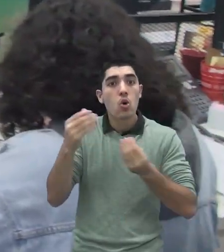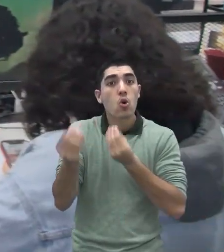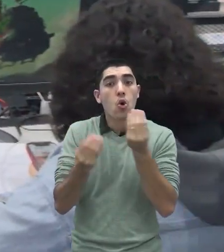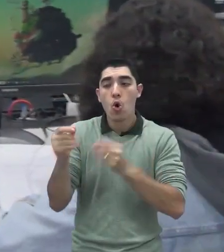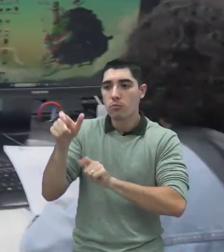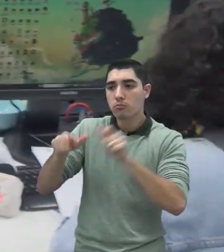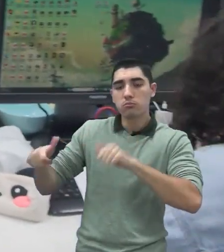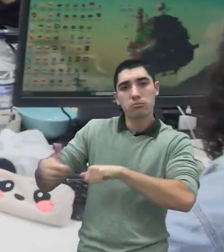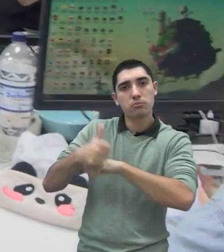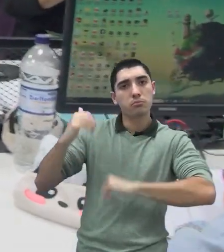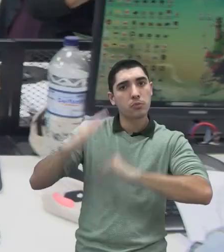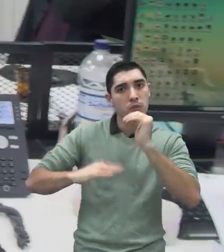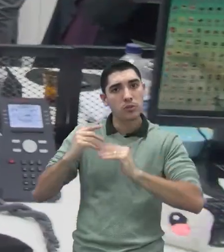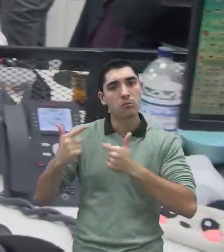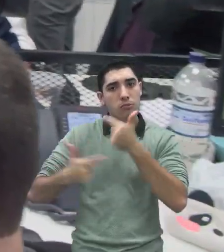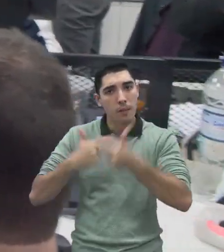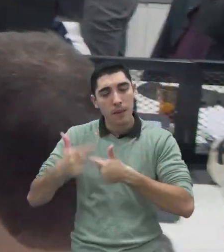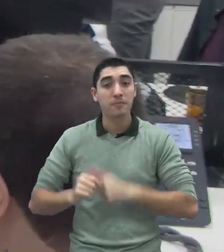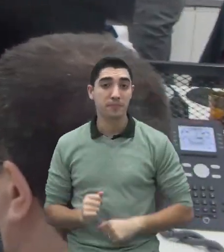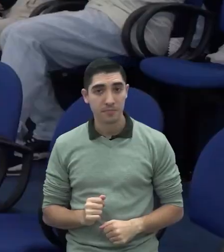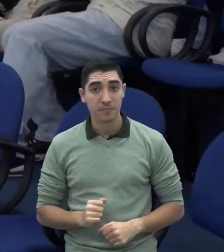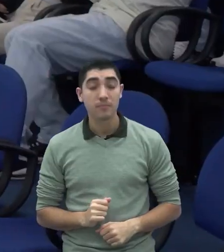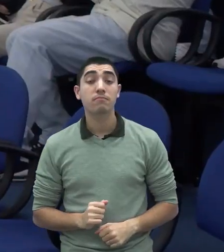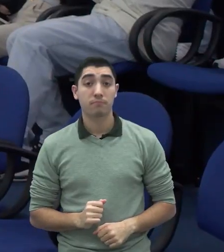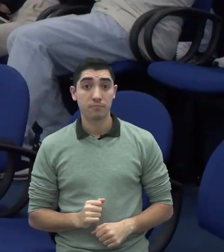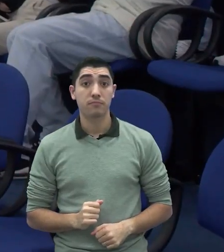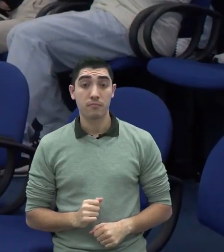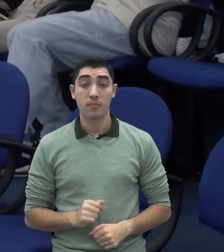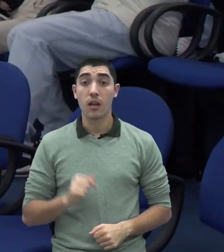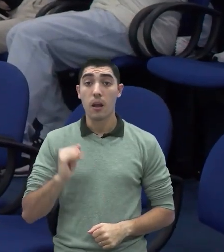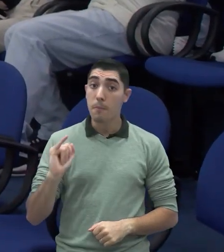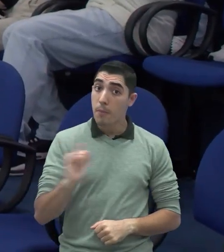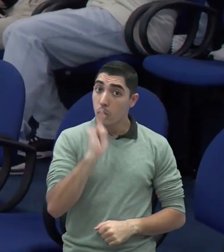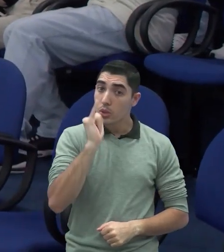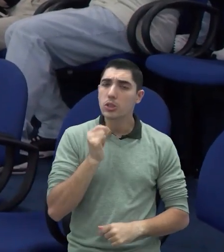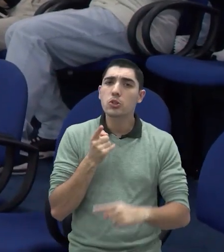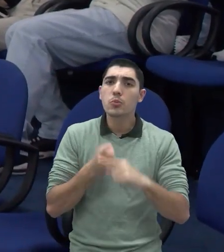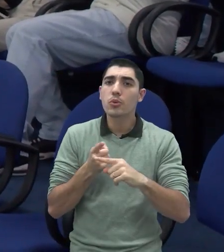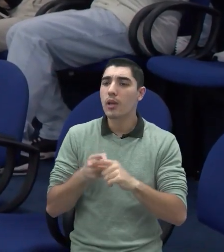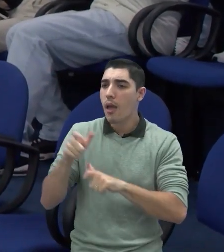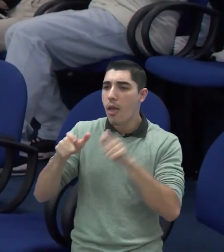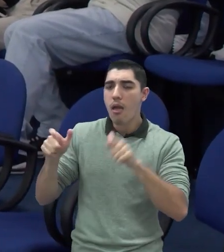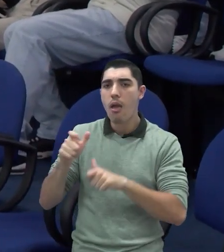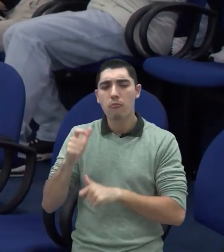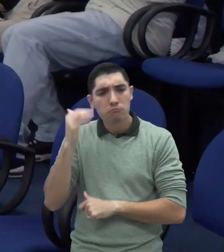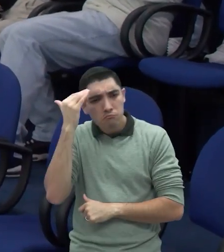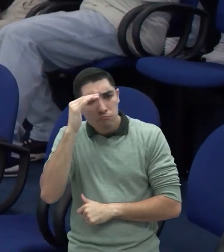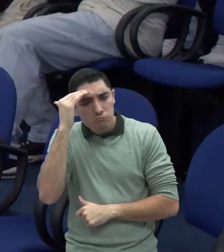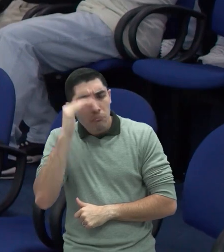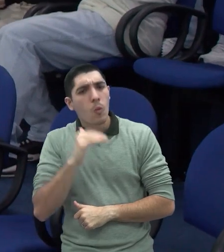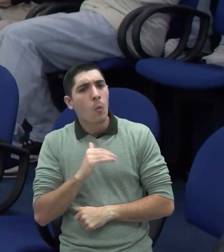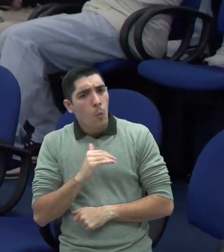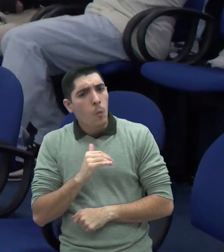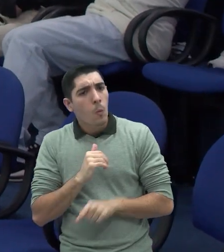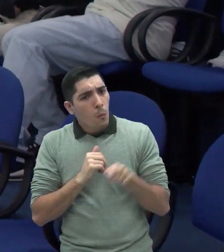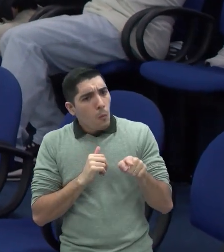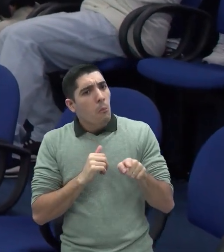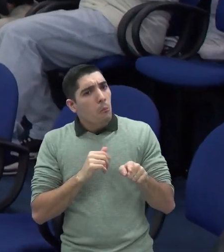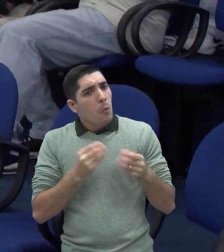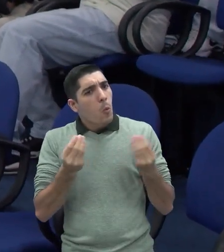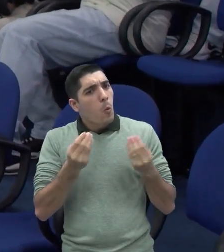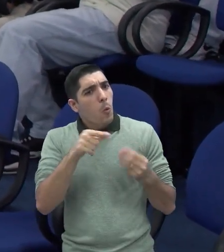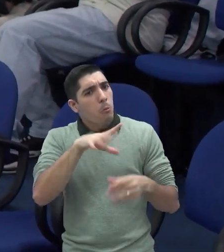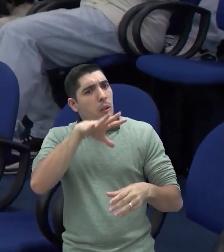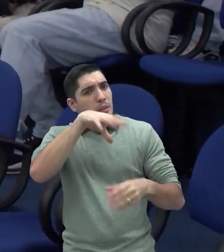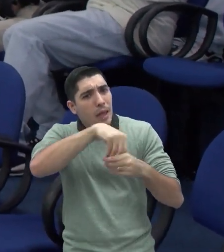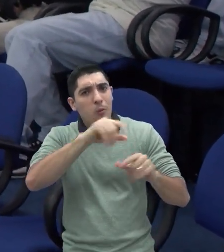conhecer de perto o dia a dia de quem vive a profissão. É importante porque eles conseguem entender mais ou menos como funciona e tomar